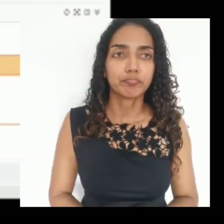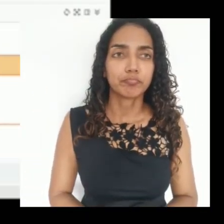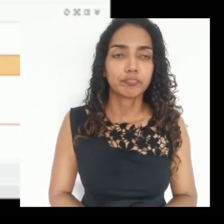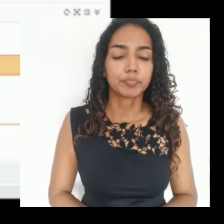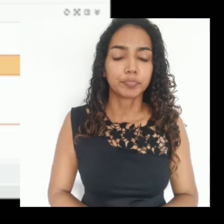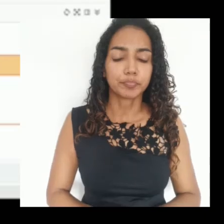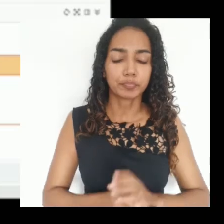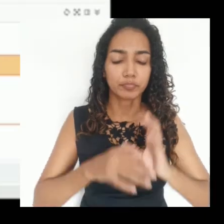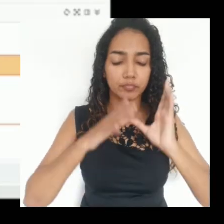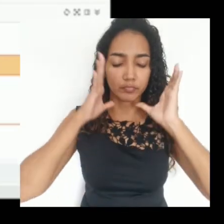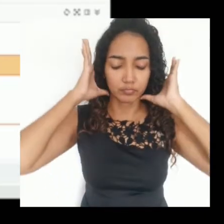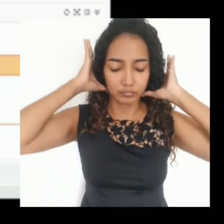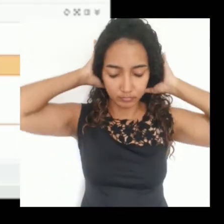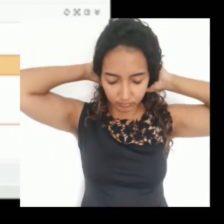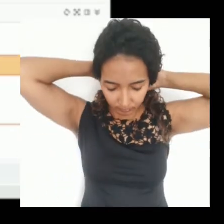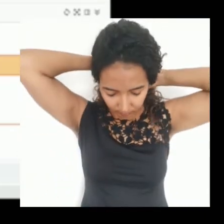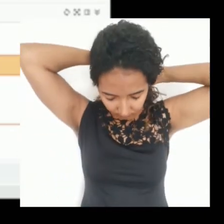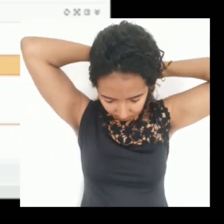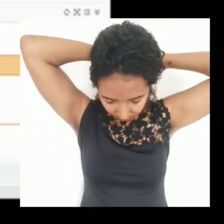nome departamentos,